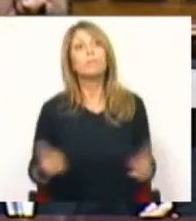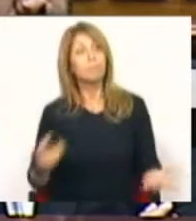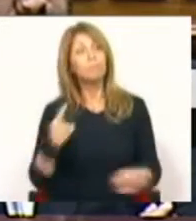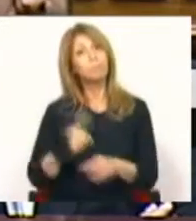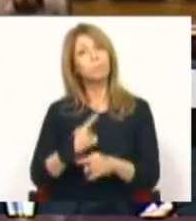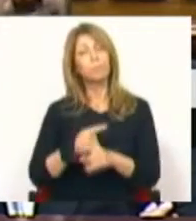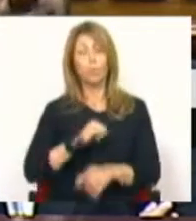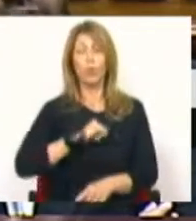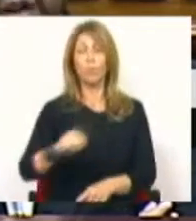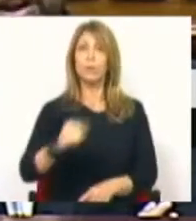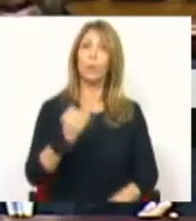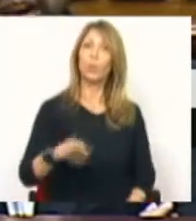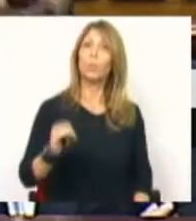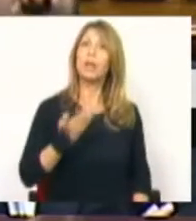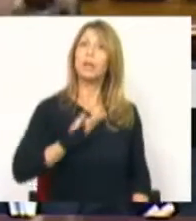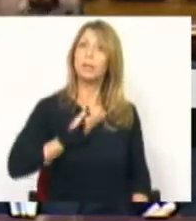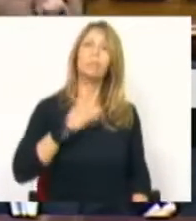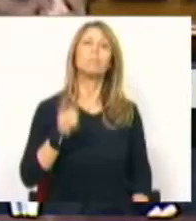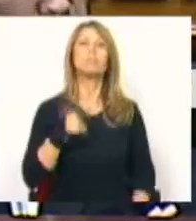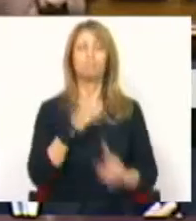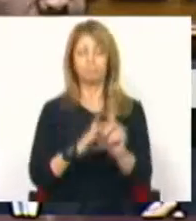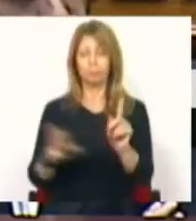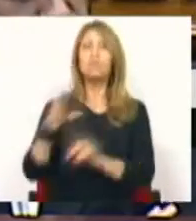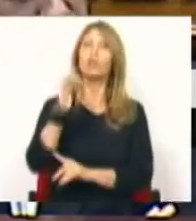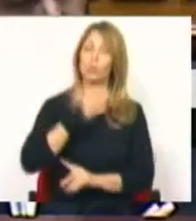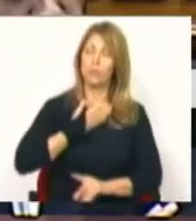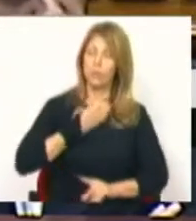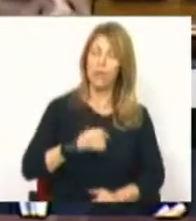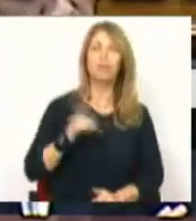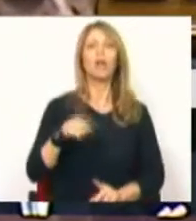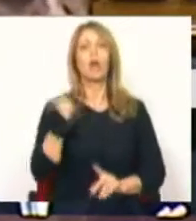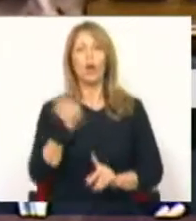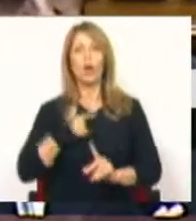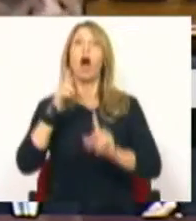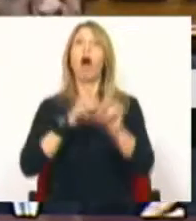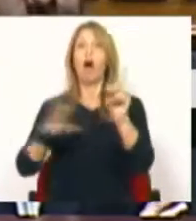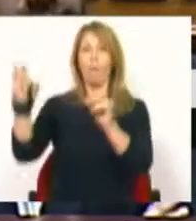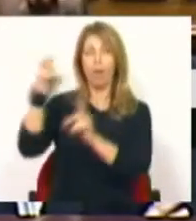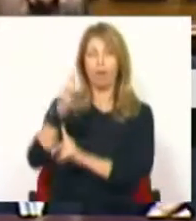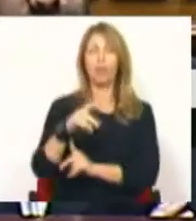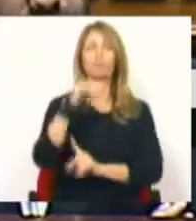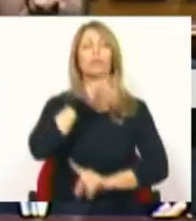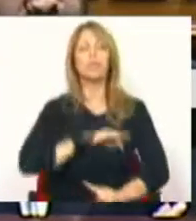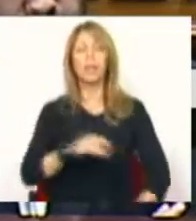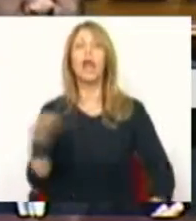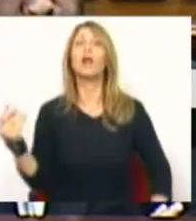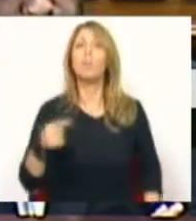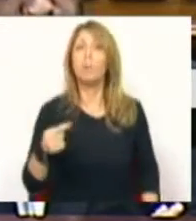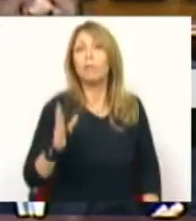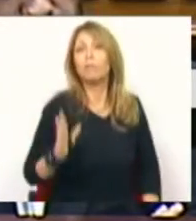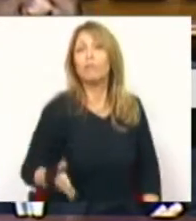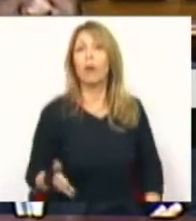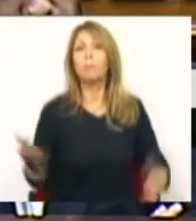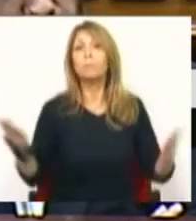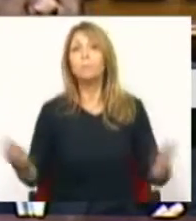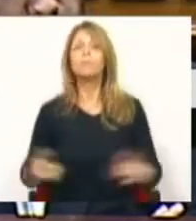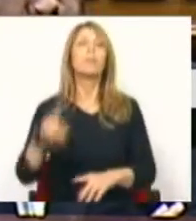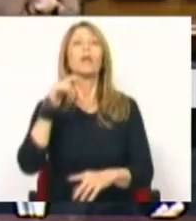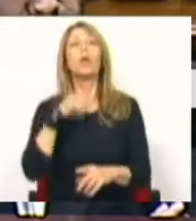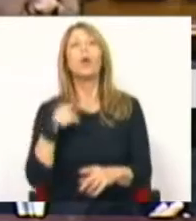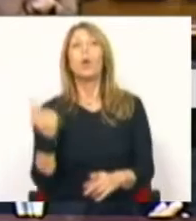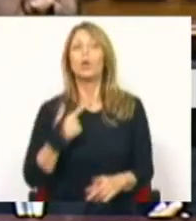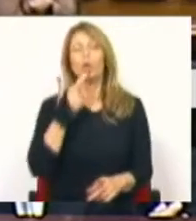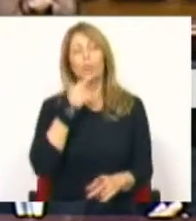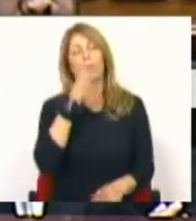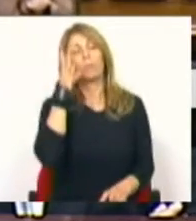a oposição do psd nós aumentamos pelo cs nós aumentamos o salário mínimo o que nós não podemos dizer senhora deputada e